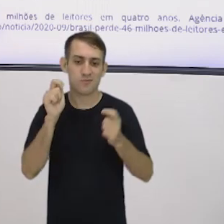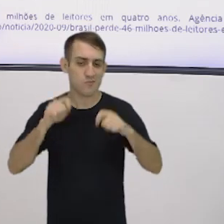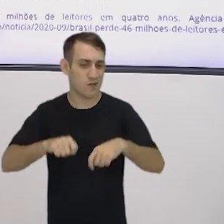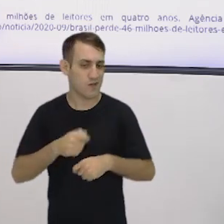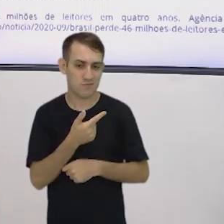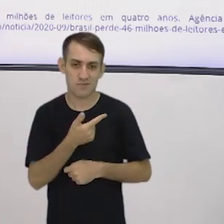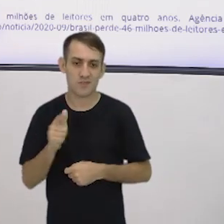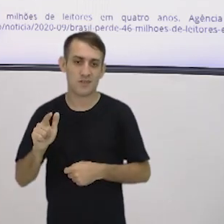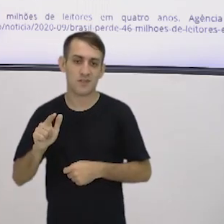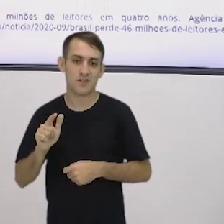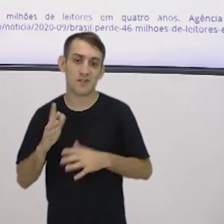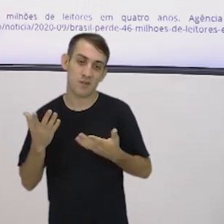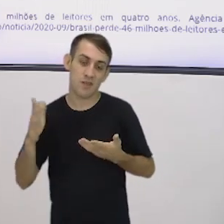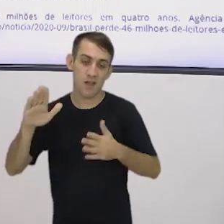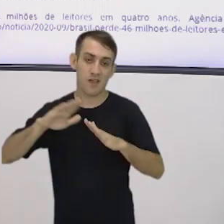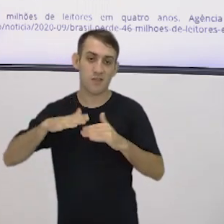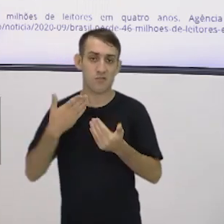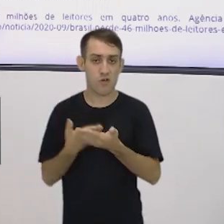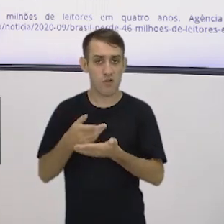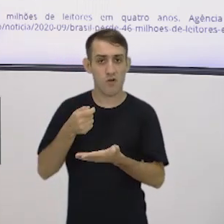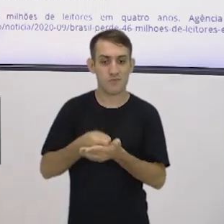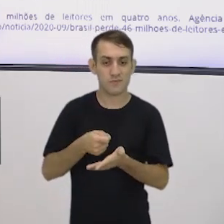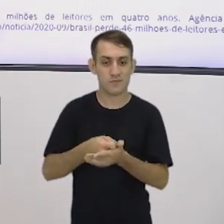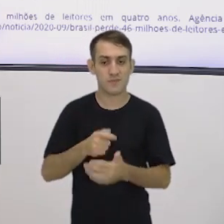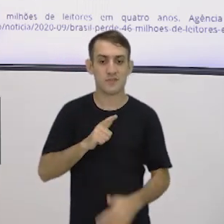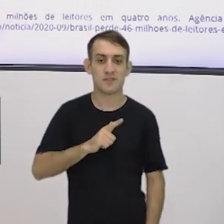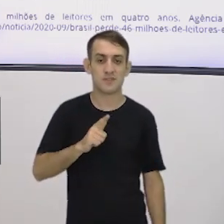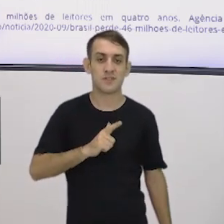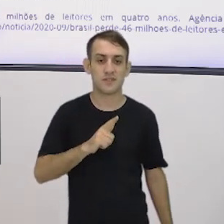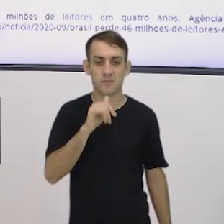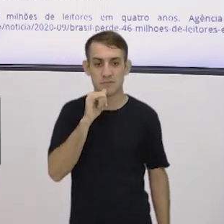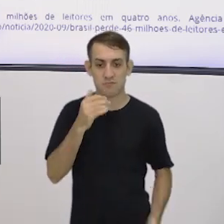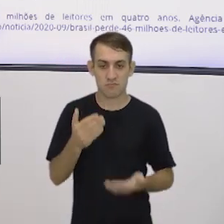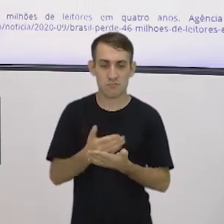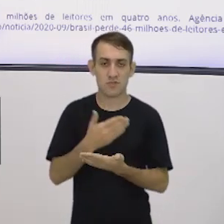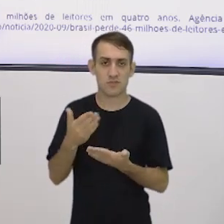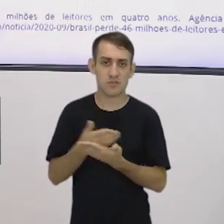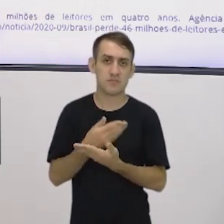então a escola tem essa obrigação, né, de oferecer.